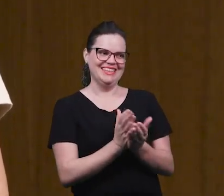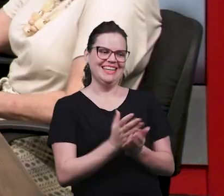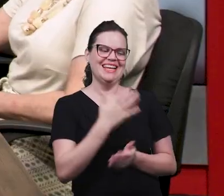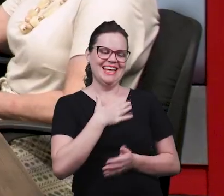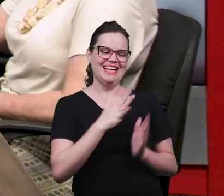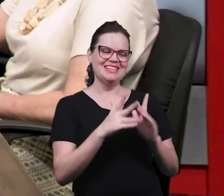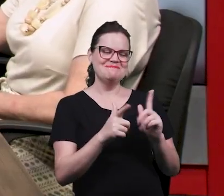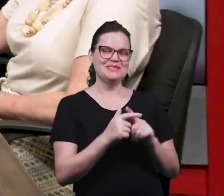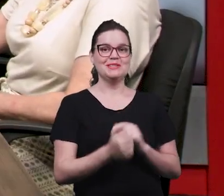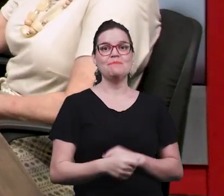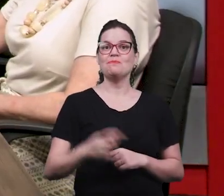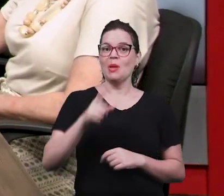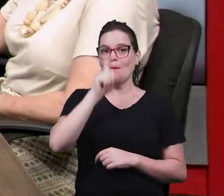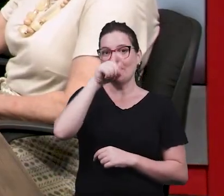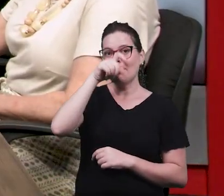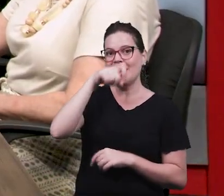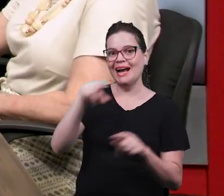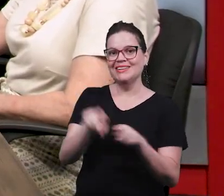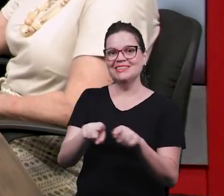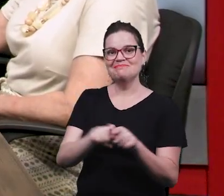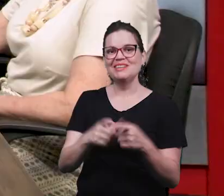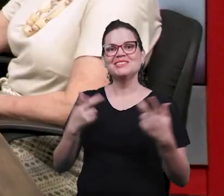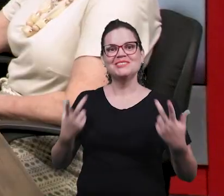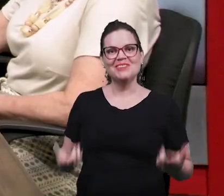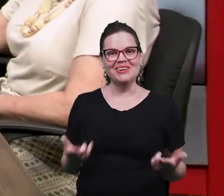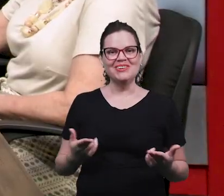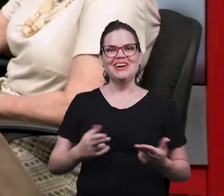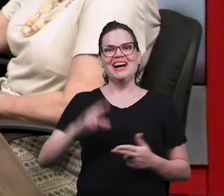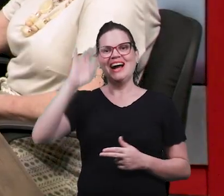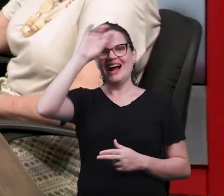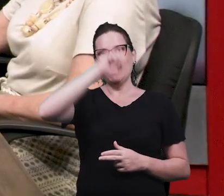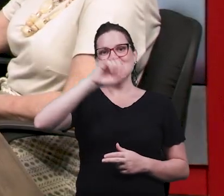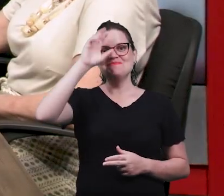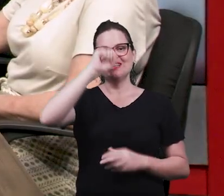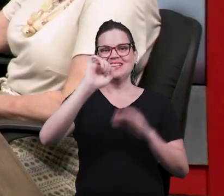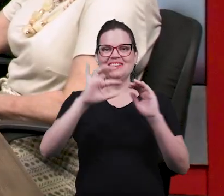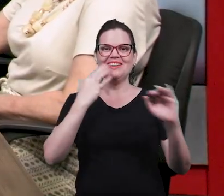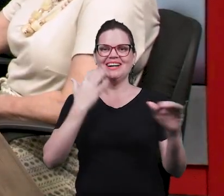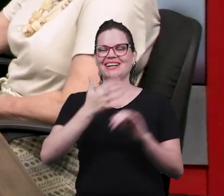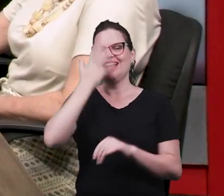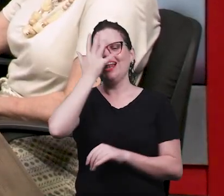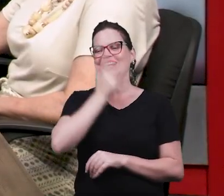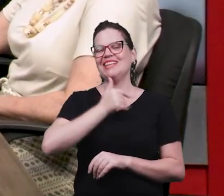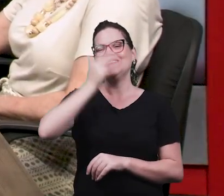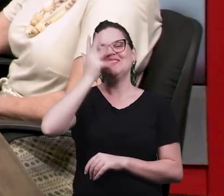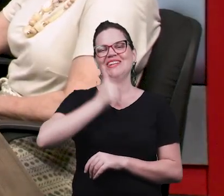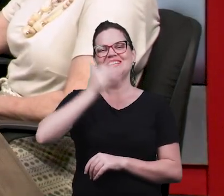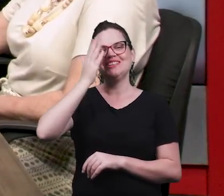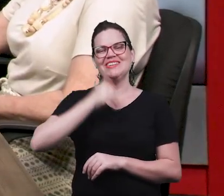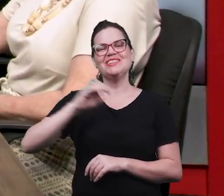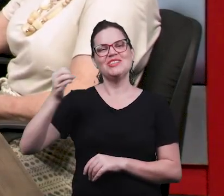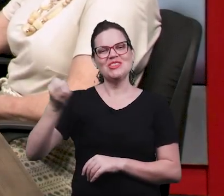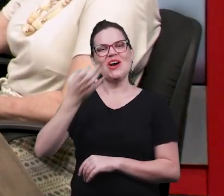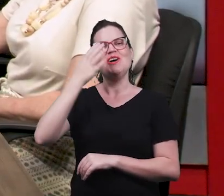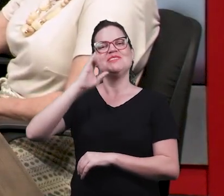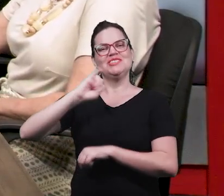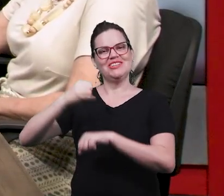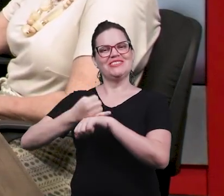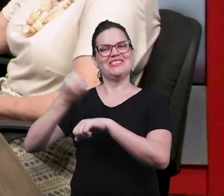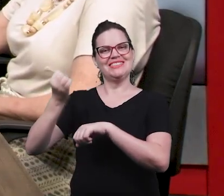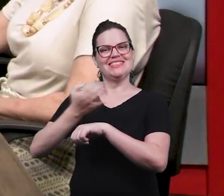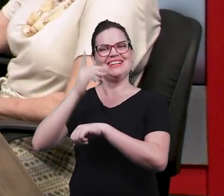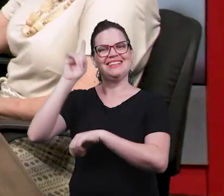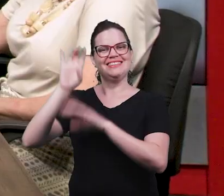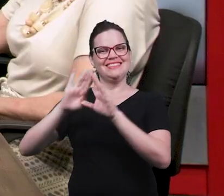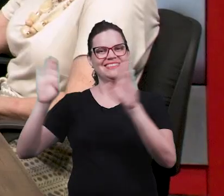O papagaio também era crente. Também era crente. O papagaio aprendeu a cantar lindo, lindo, lindo, é Nova Jerusalém. E